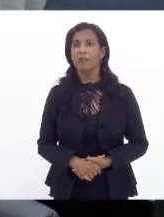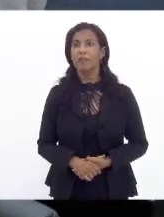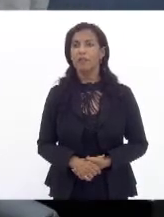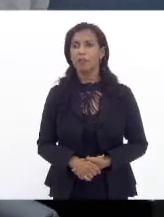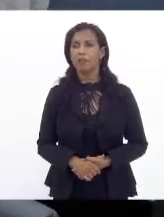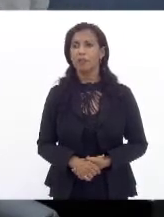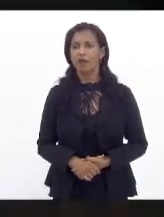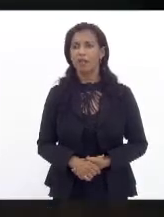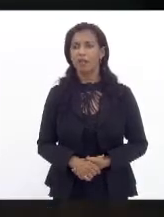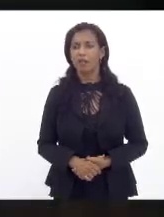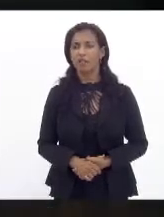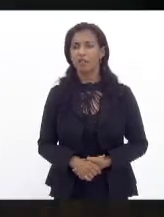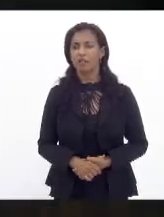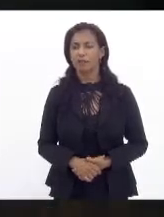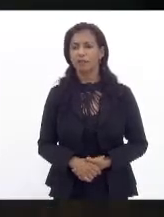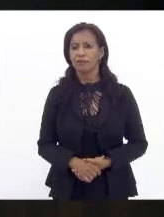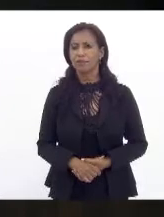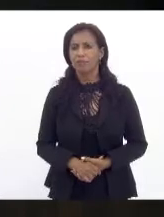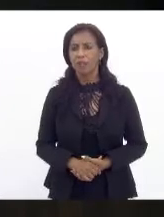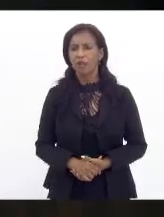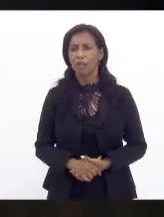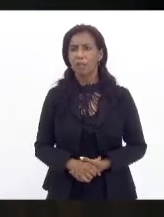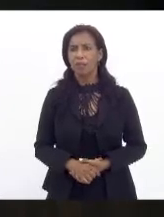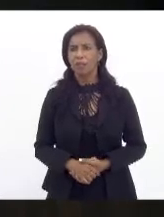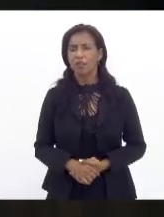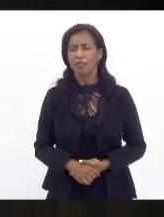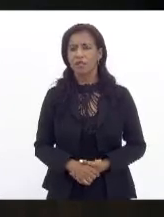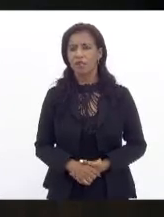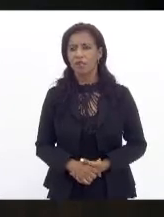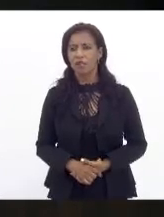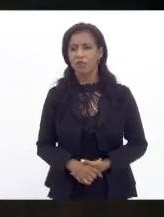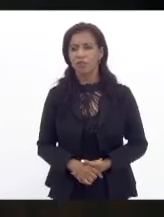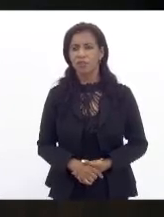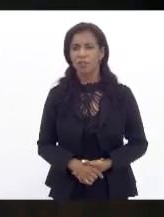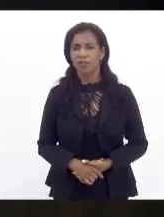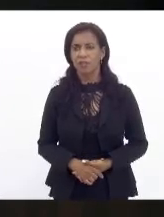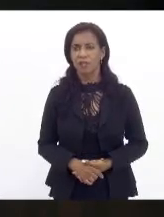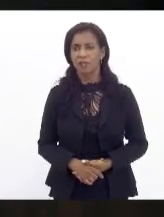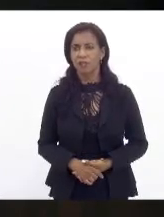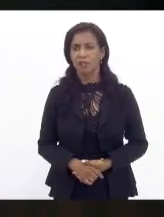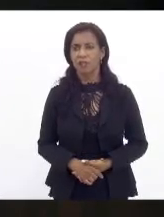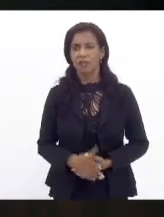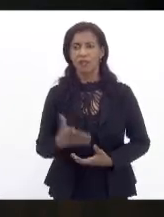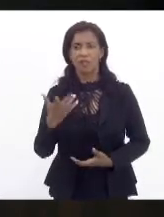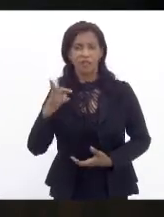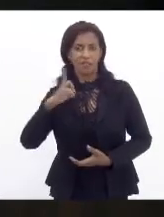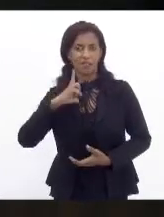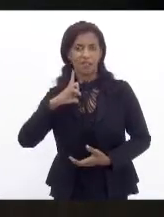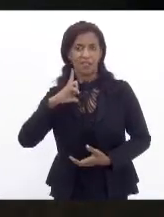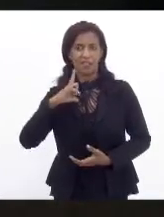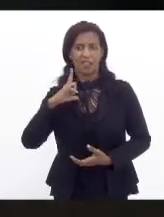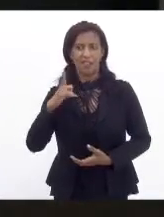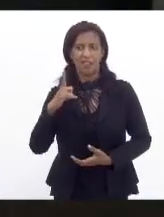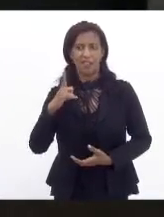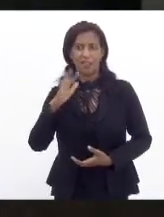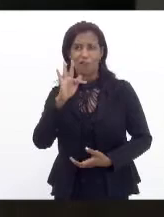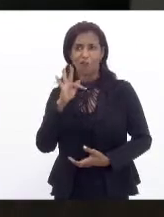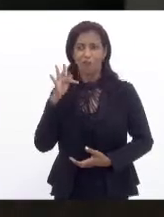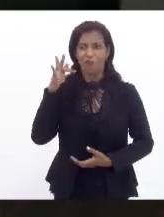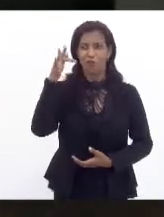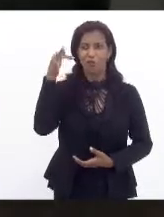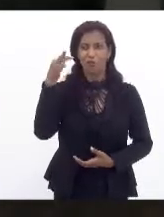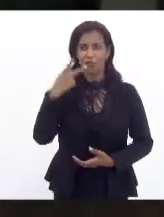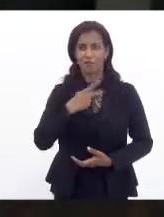Nós estamos recebendo aqui o diretor do Arcanjo Renegado e a futura presidente da